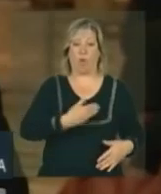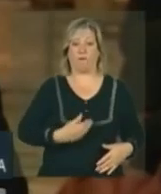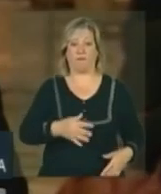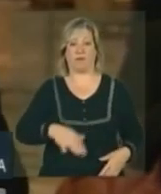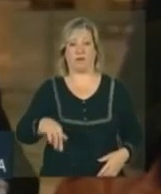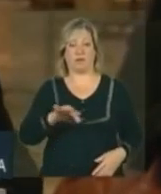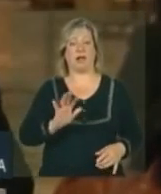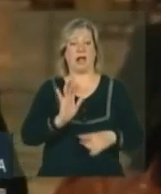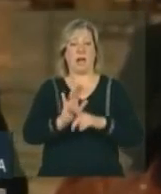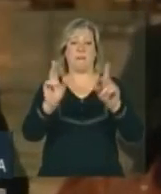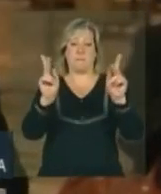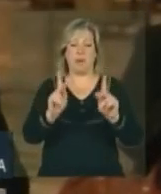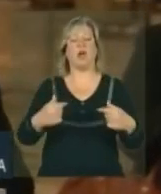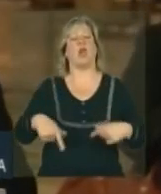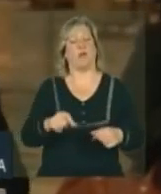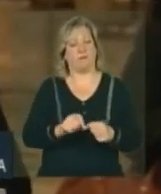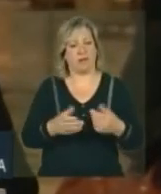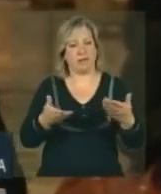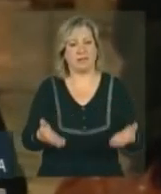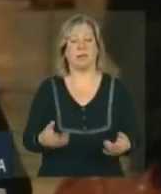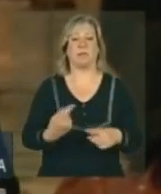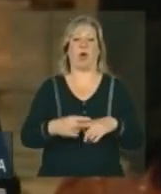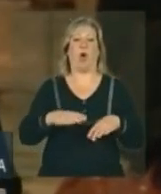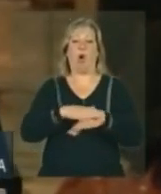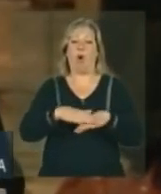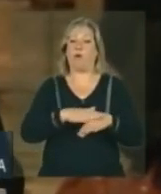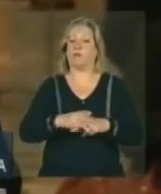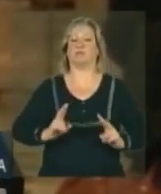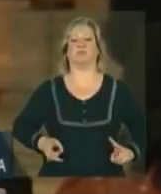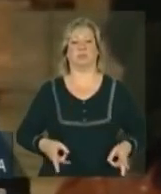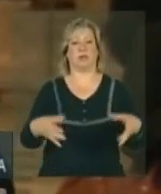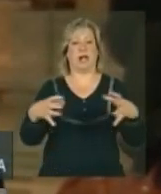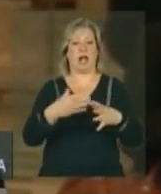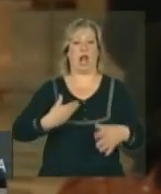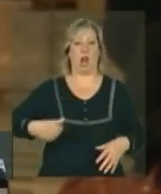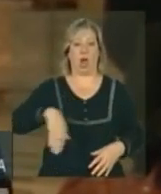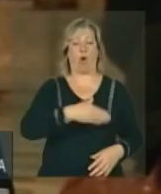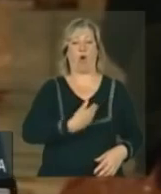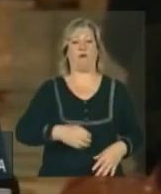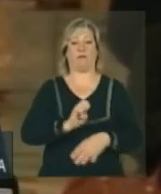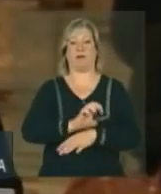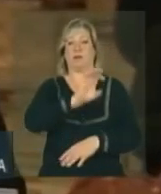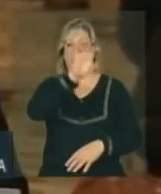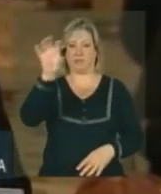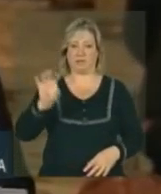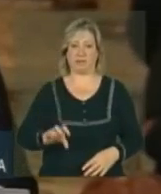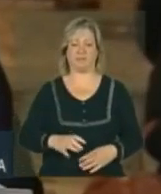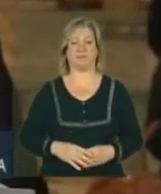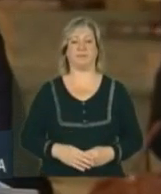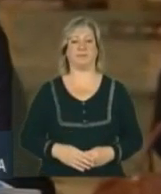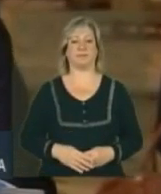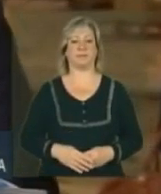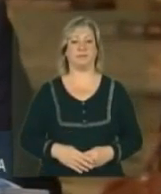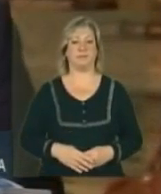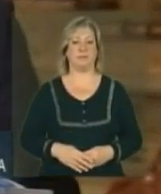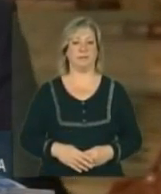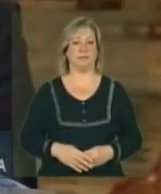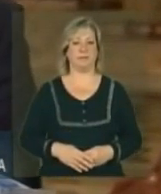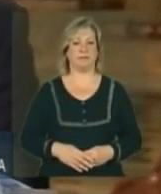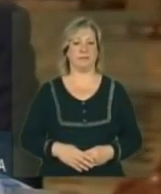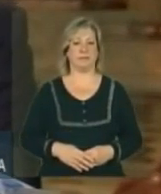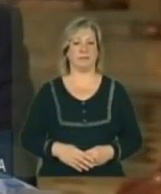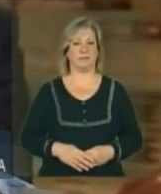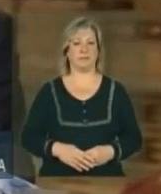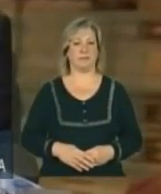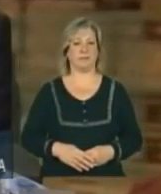mais harmônico, nós faremos isso, já que é uma conversa permanente entre nós e os governos locais. Ministro, tem alguma restrição